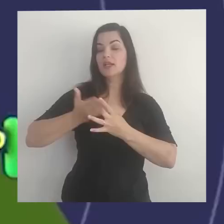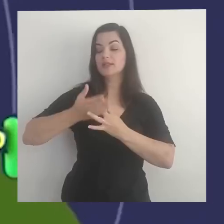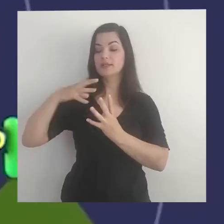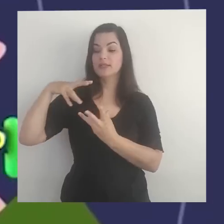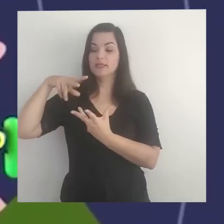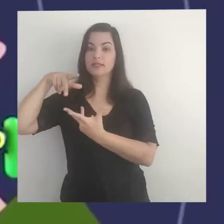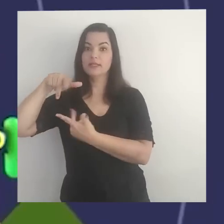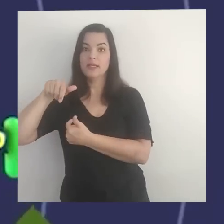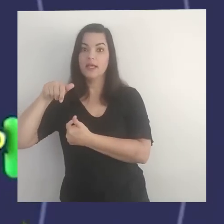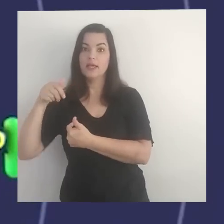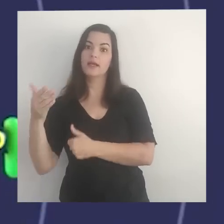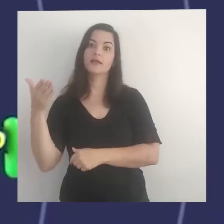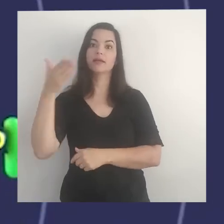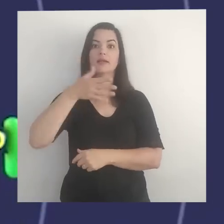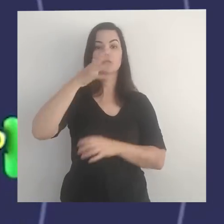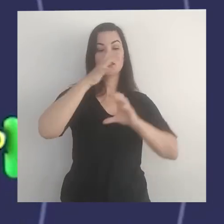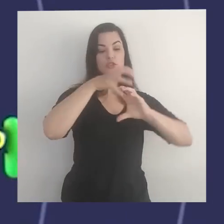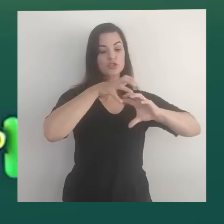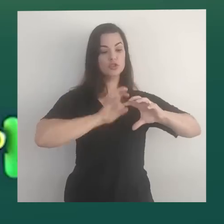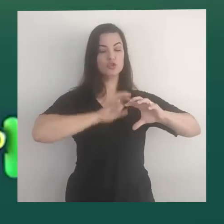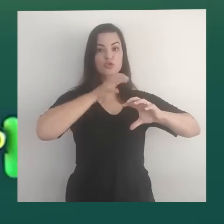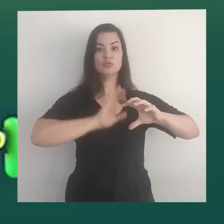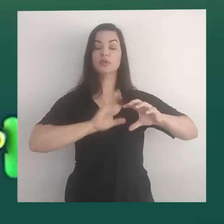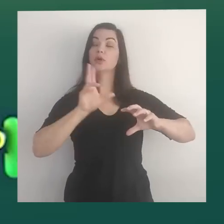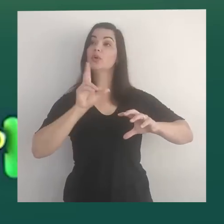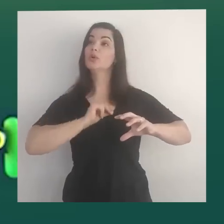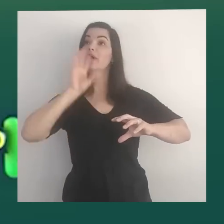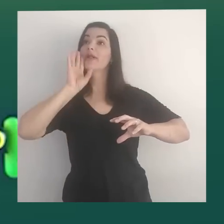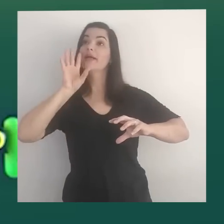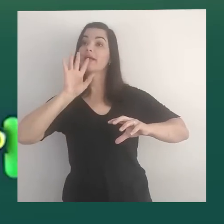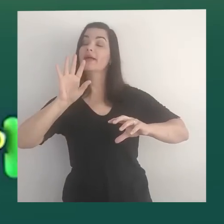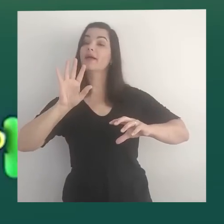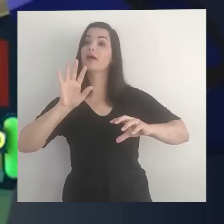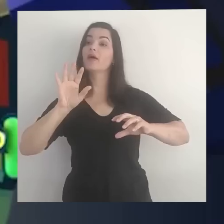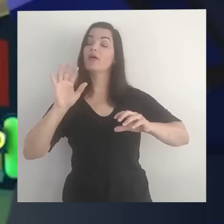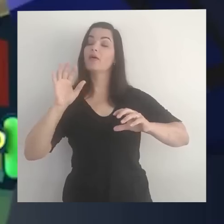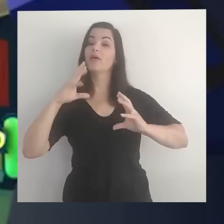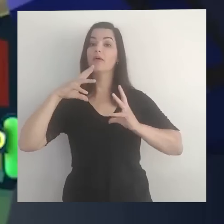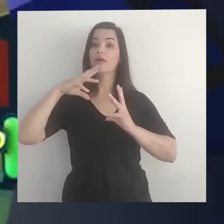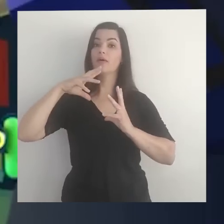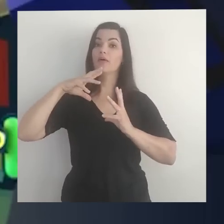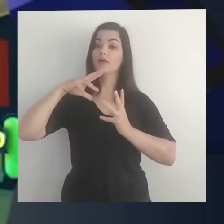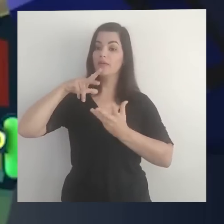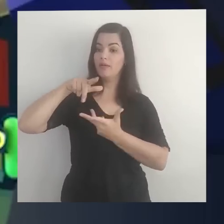Legal! É perto da Terra, mas longe do Sol.